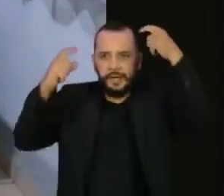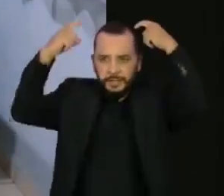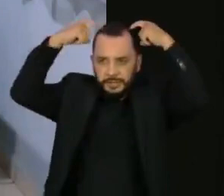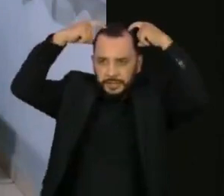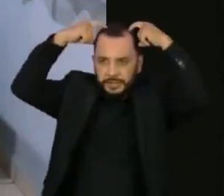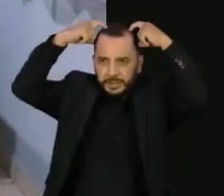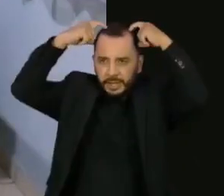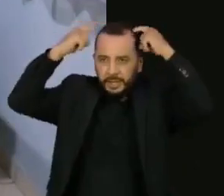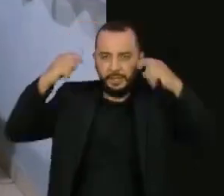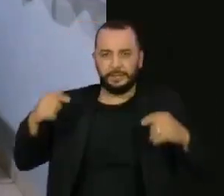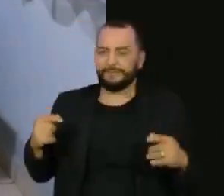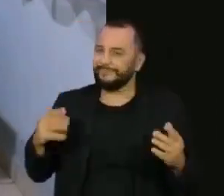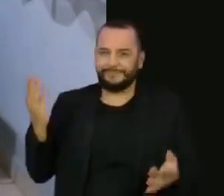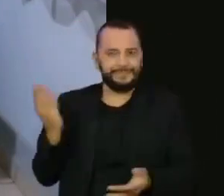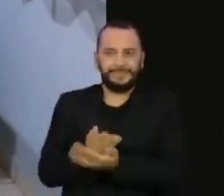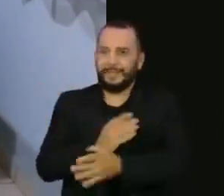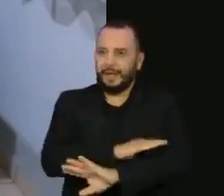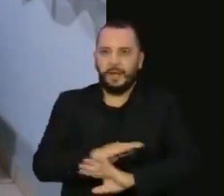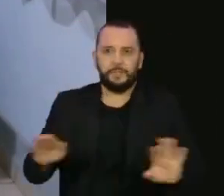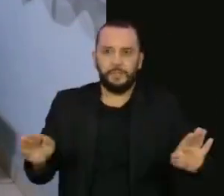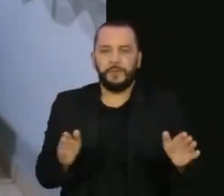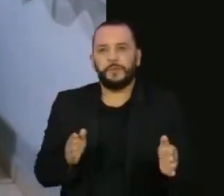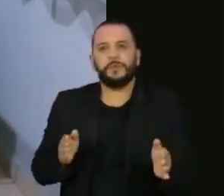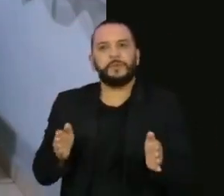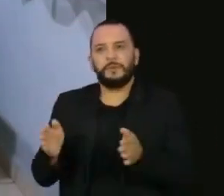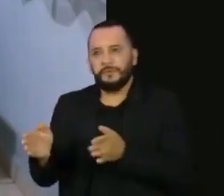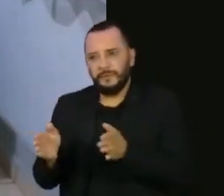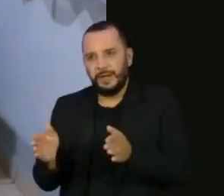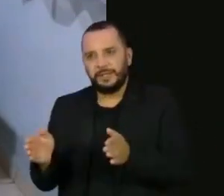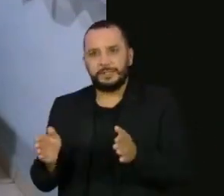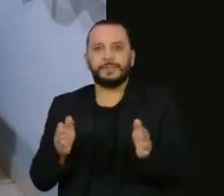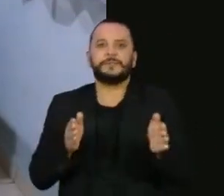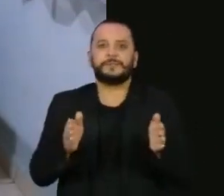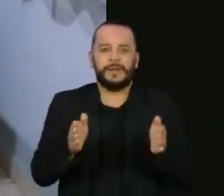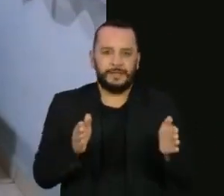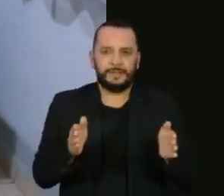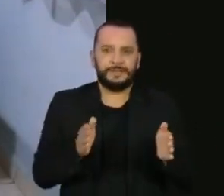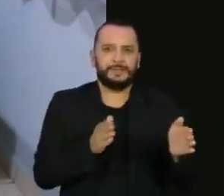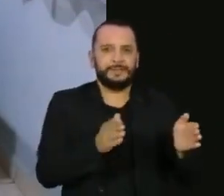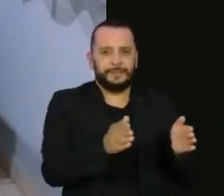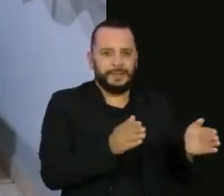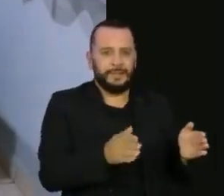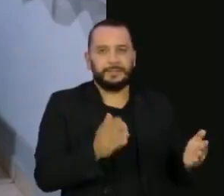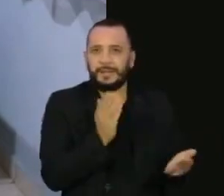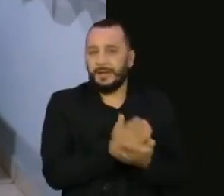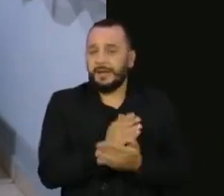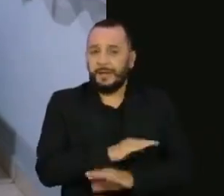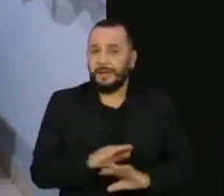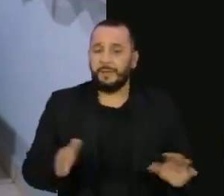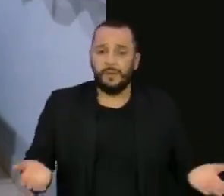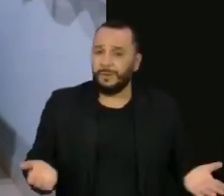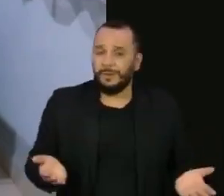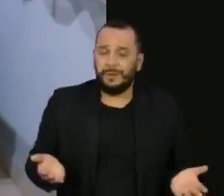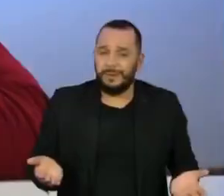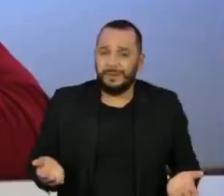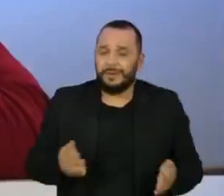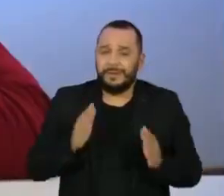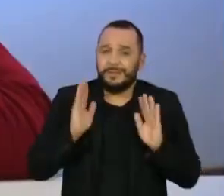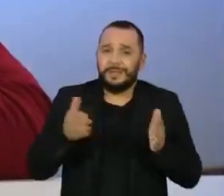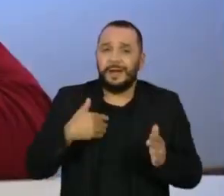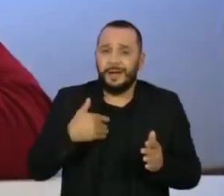passou. Essas fases foram passando. Os argumentos, eles se gastaram muito